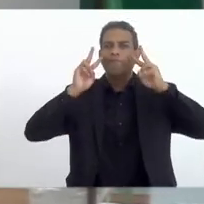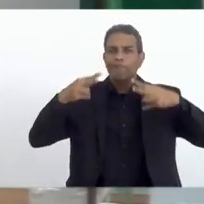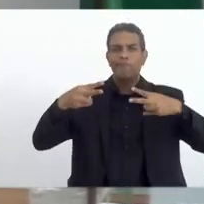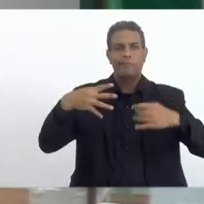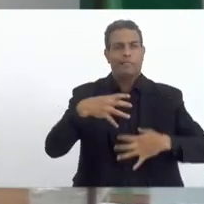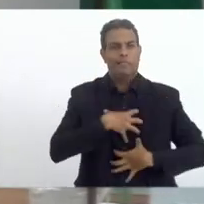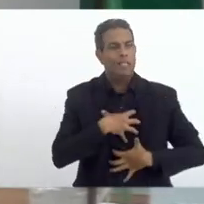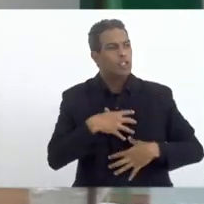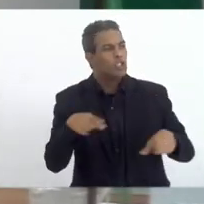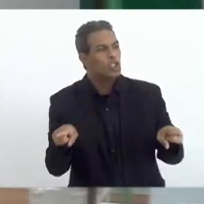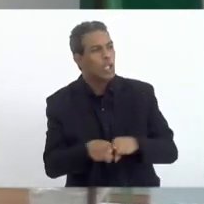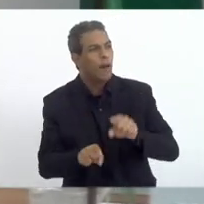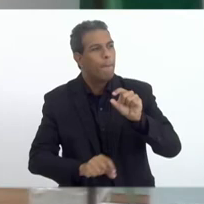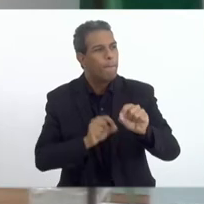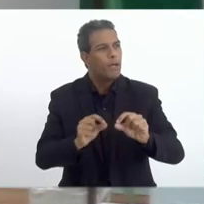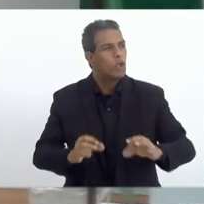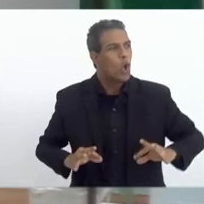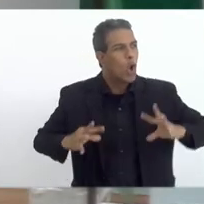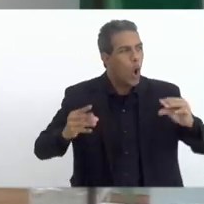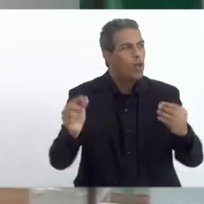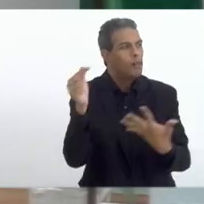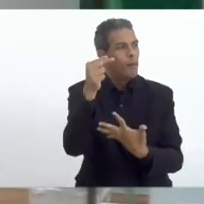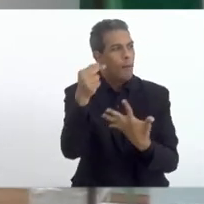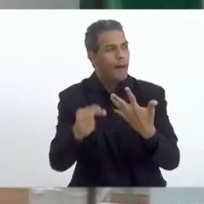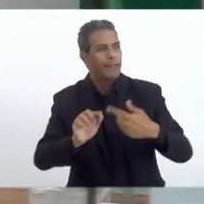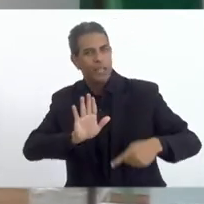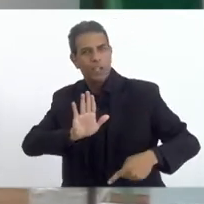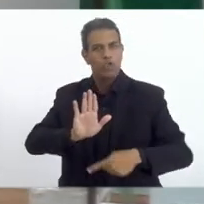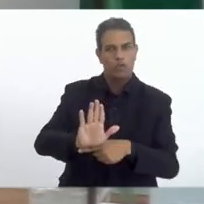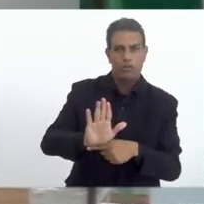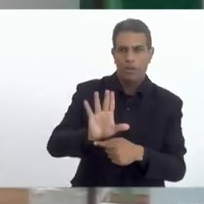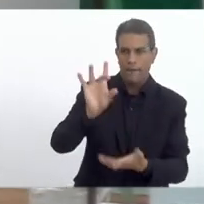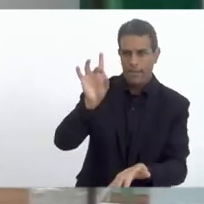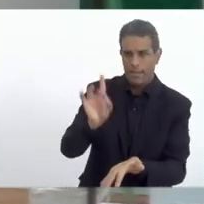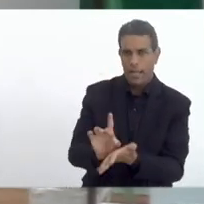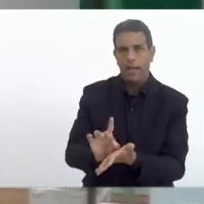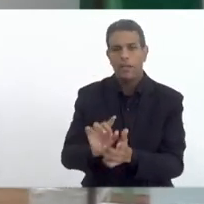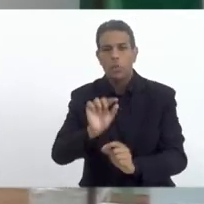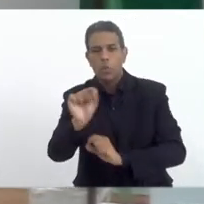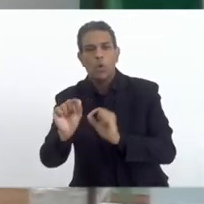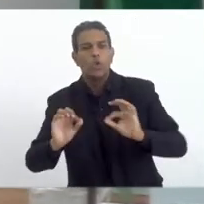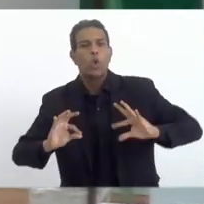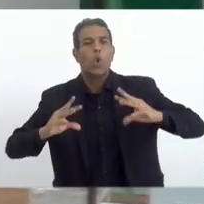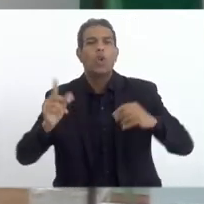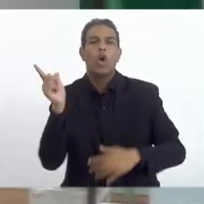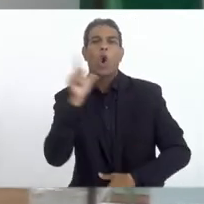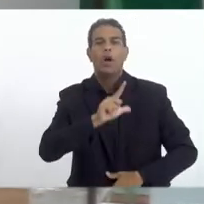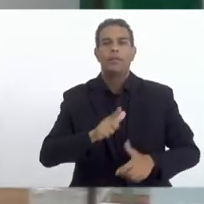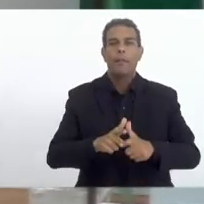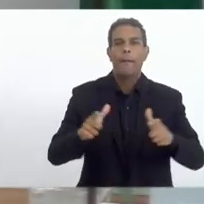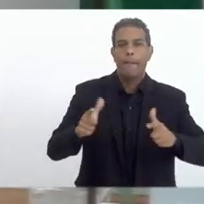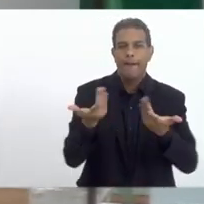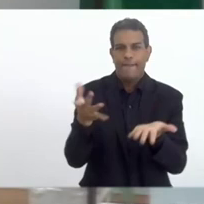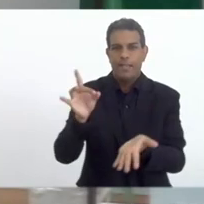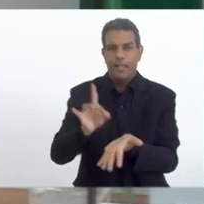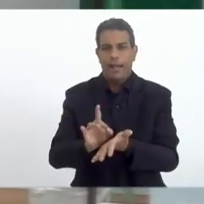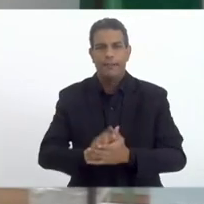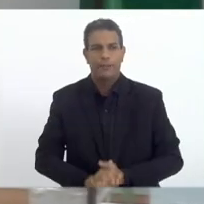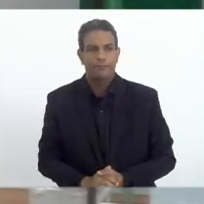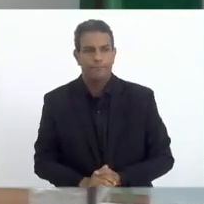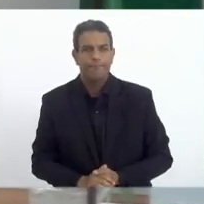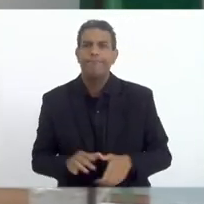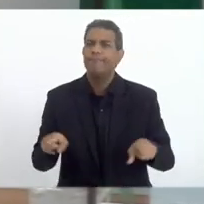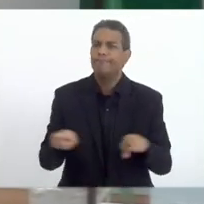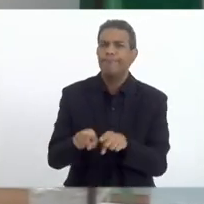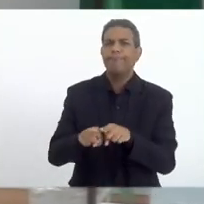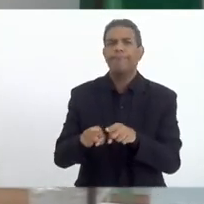evidentemente, todos têm que ajudar, né, a que essas receitas aumentem. Mas como